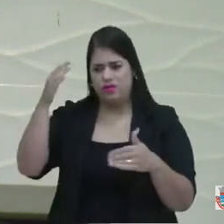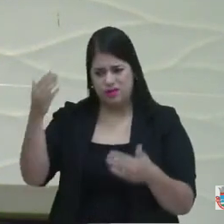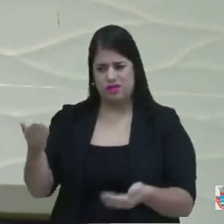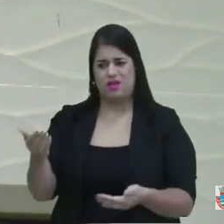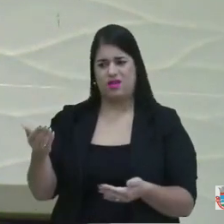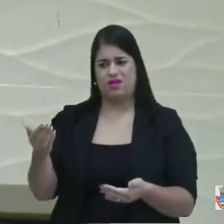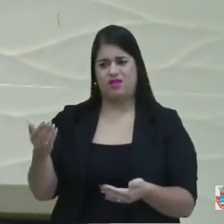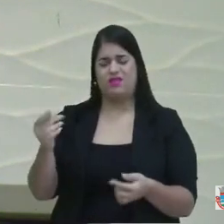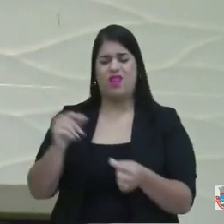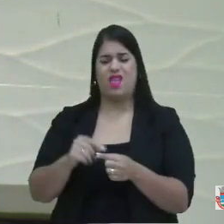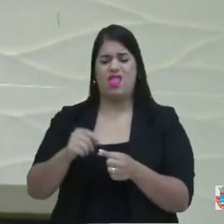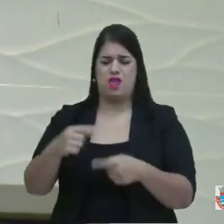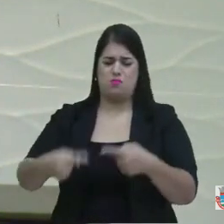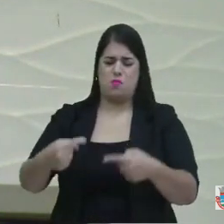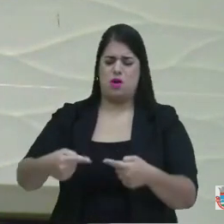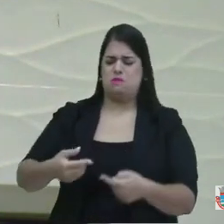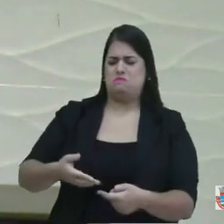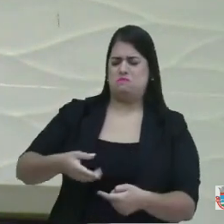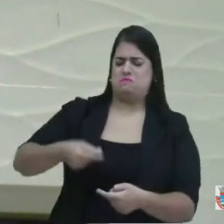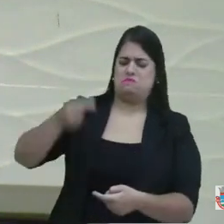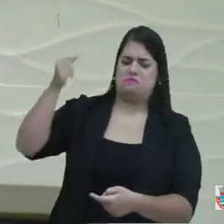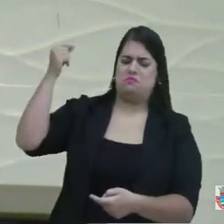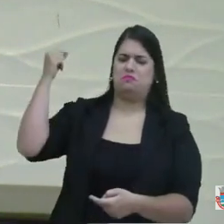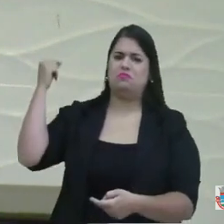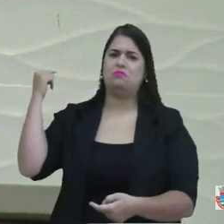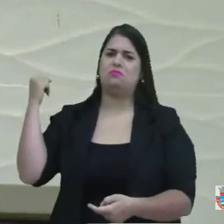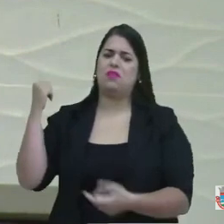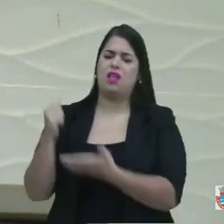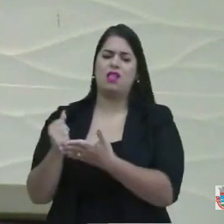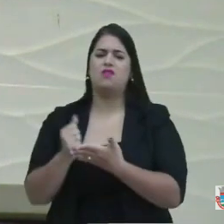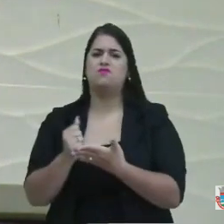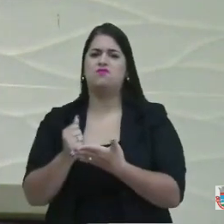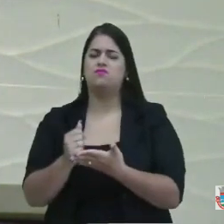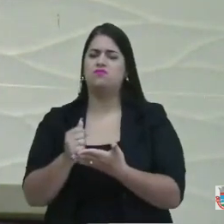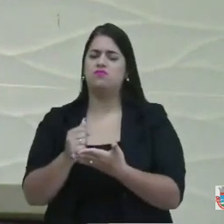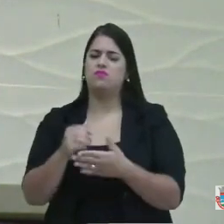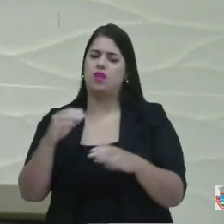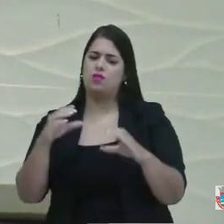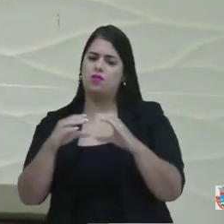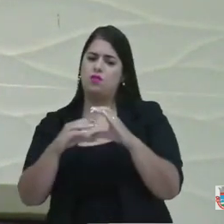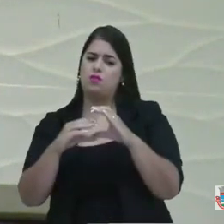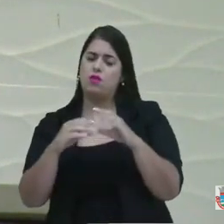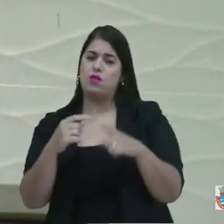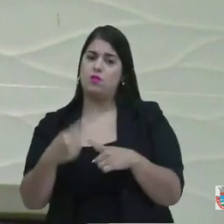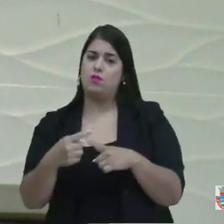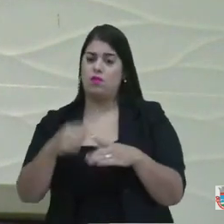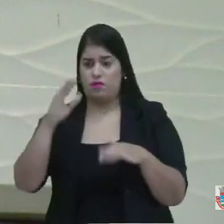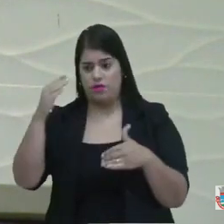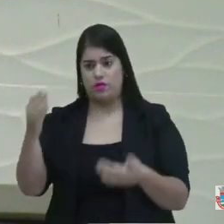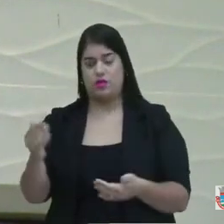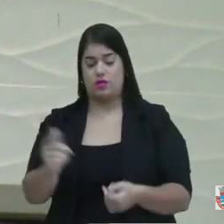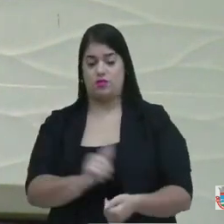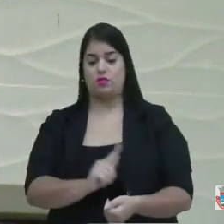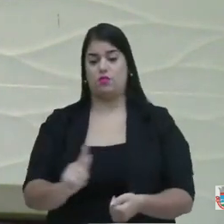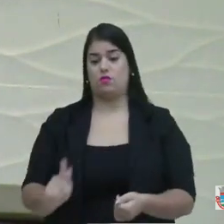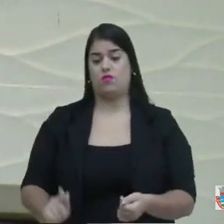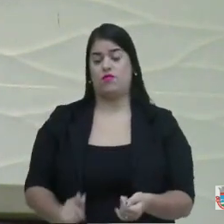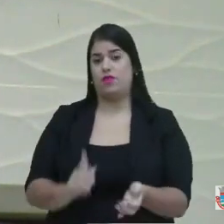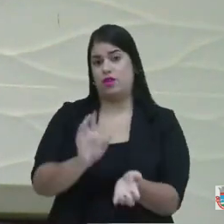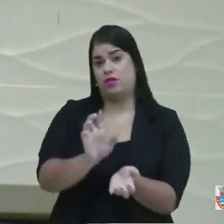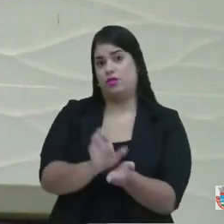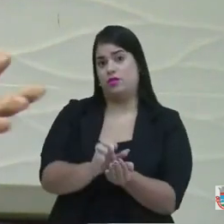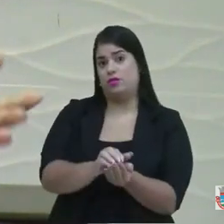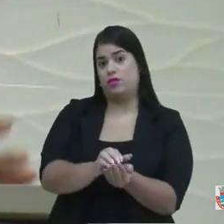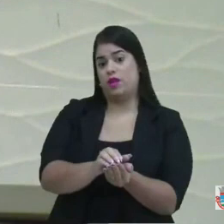política para levar vantagem da Compesa, né? Porque já que a Vossa Excelência faz parte do governo do Estado,